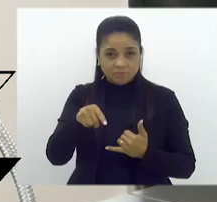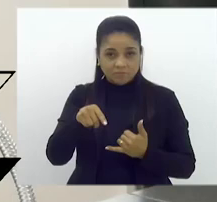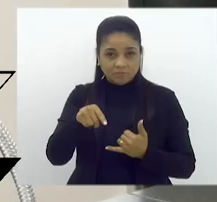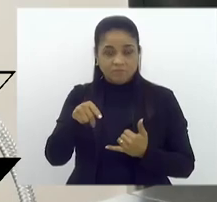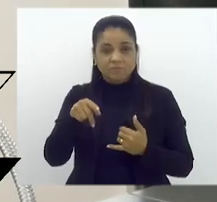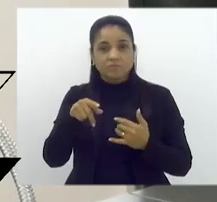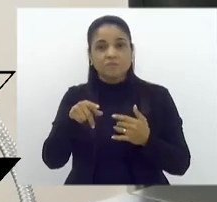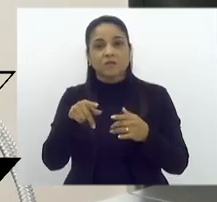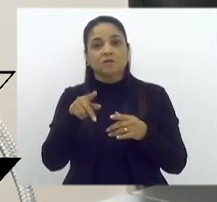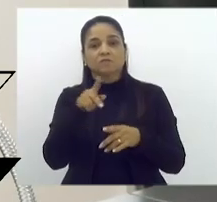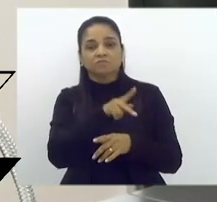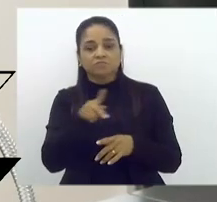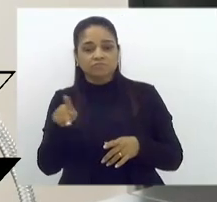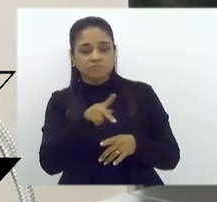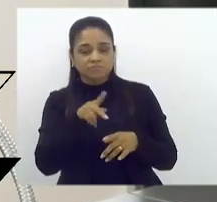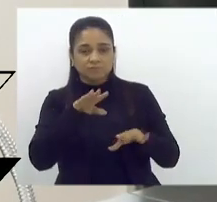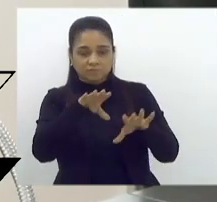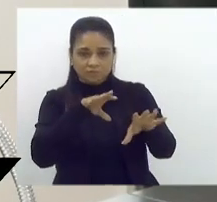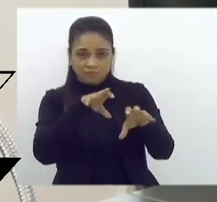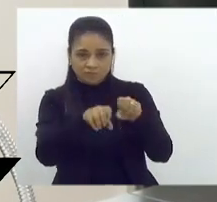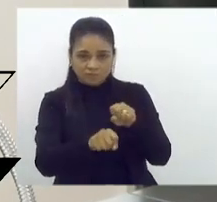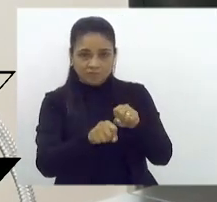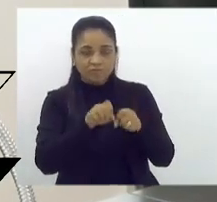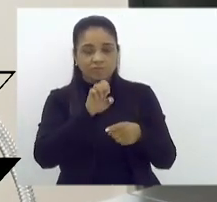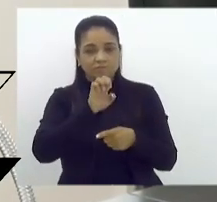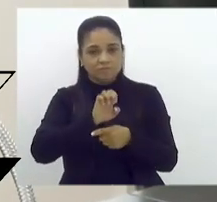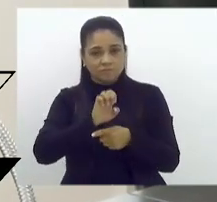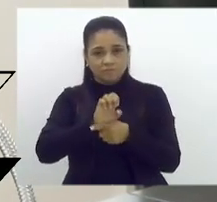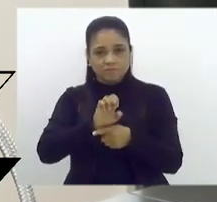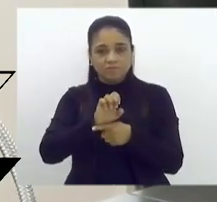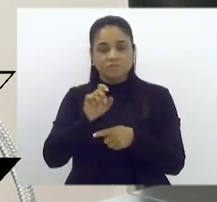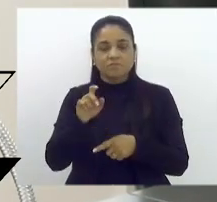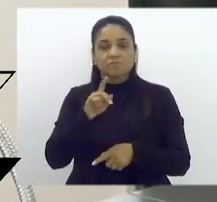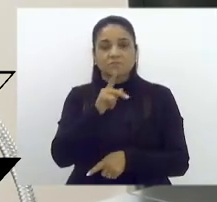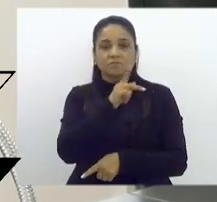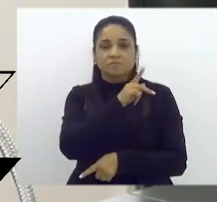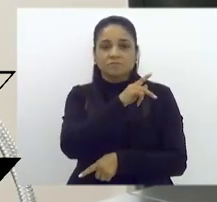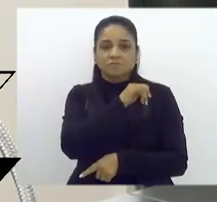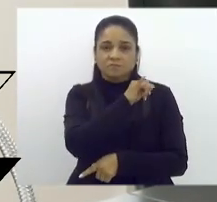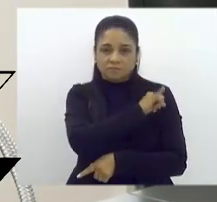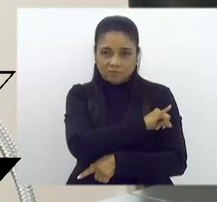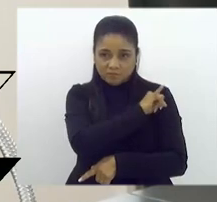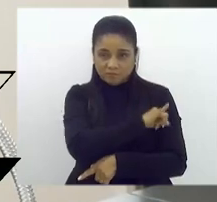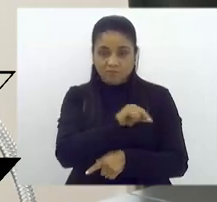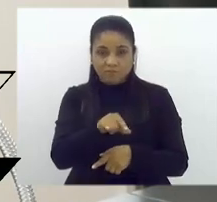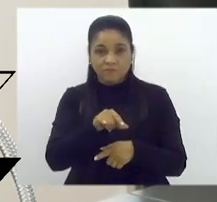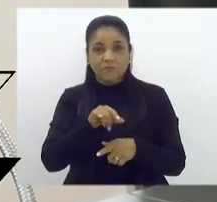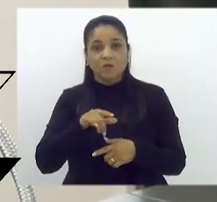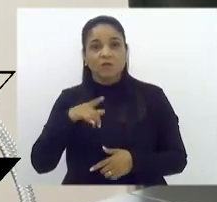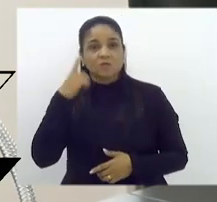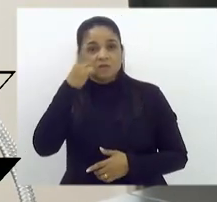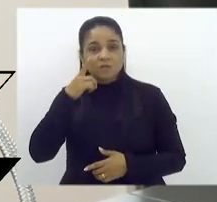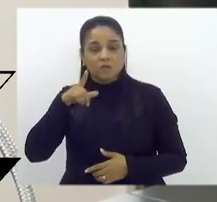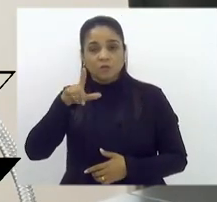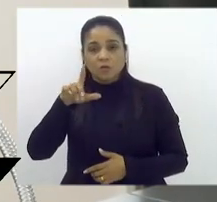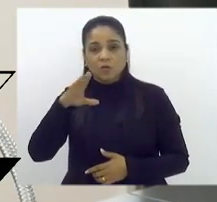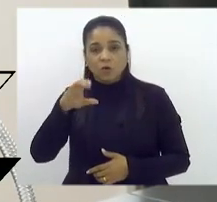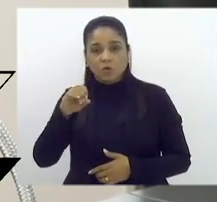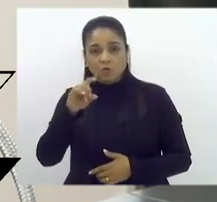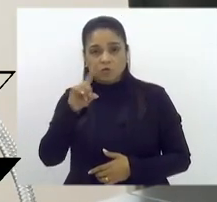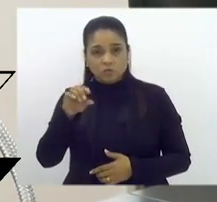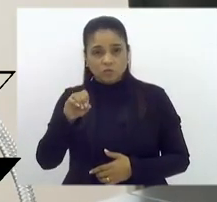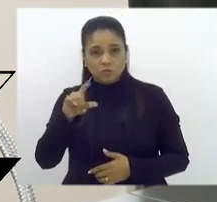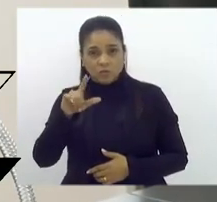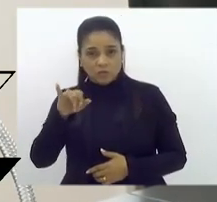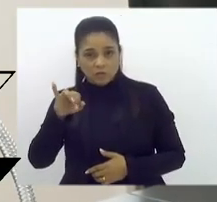de Formação de Professores da Universidade do Estado do Rio de Janeiro, o relator, deputado Vinícius Cozzolino, transformou em material